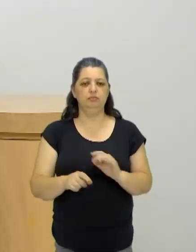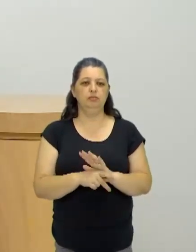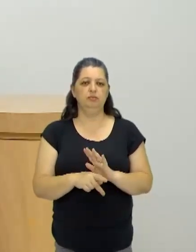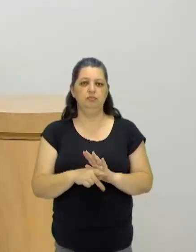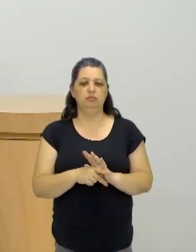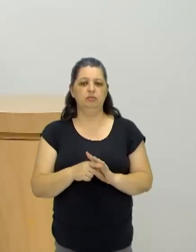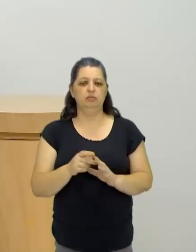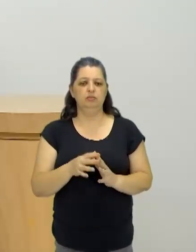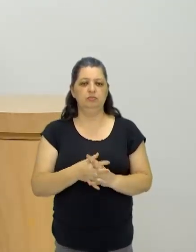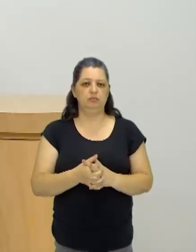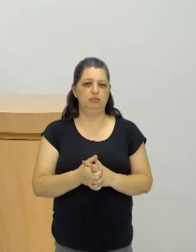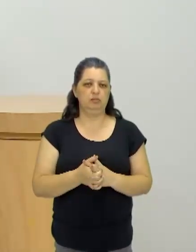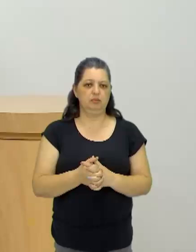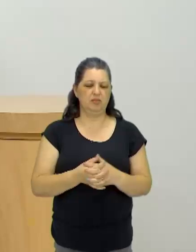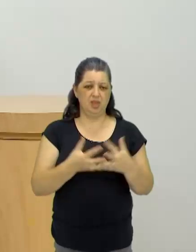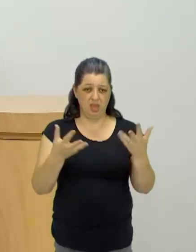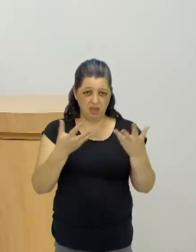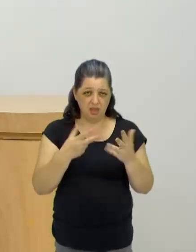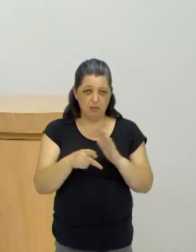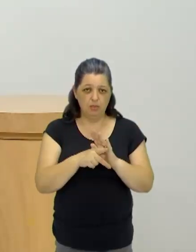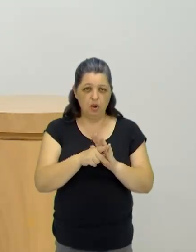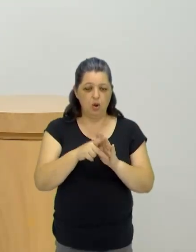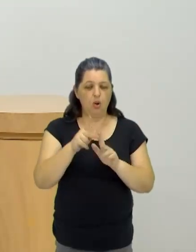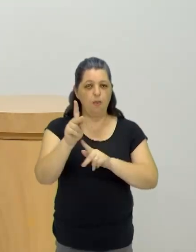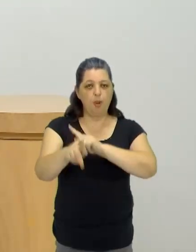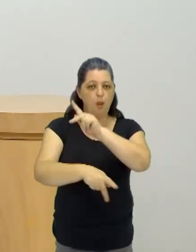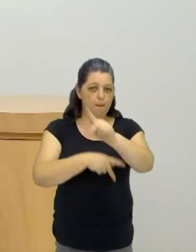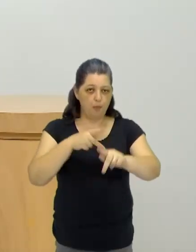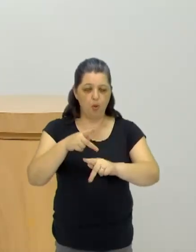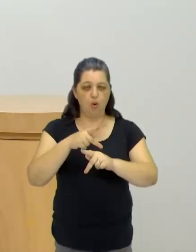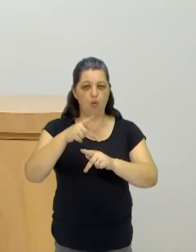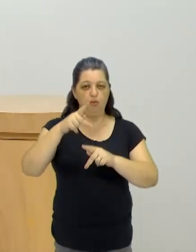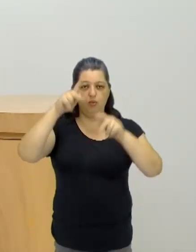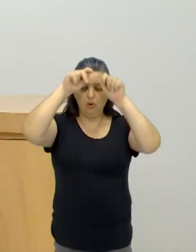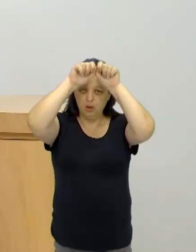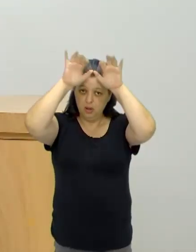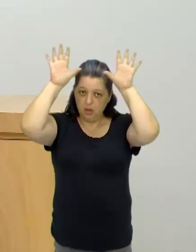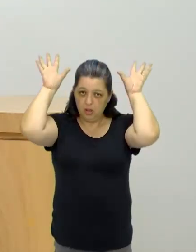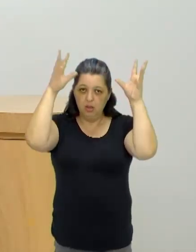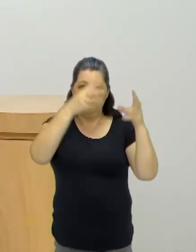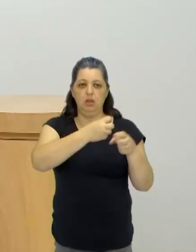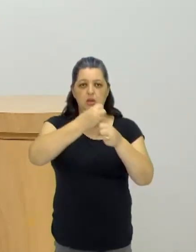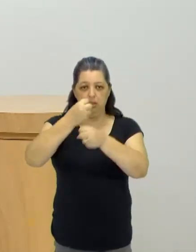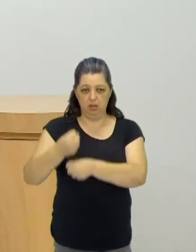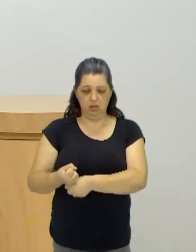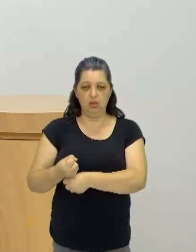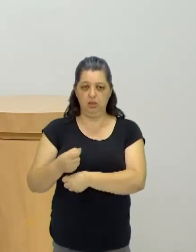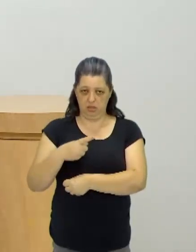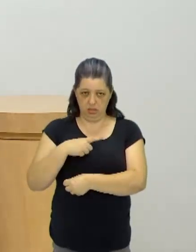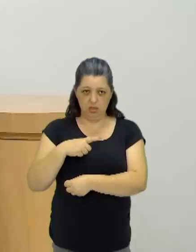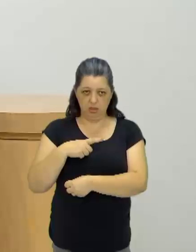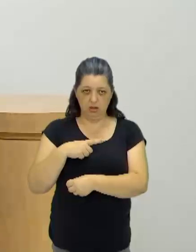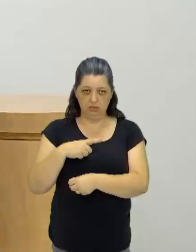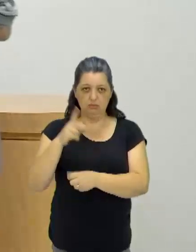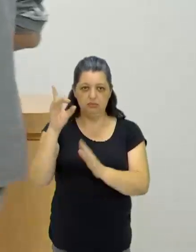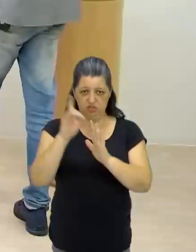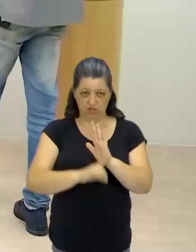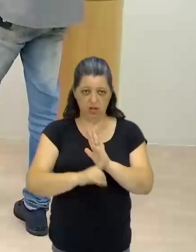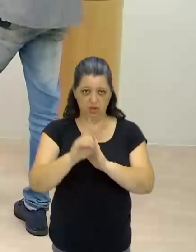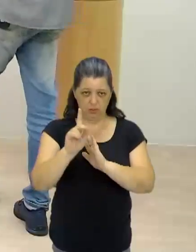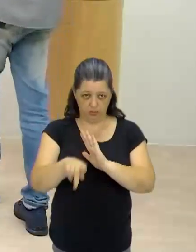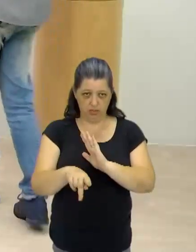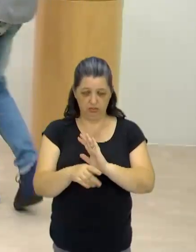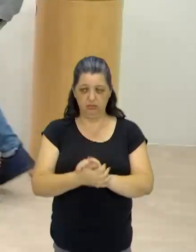elites atuais querem que os quilombolas tenham posse dessas áreas? Fica aqui a